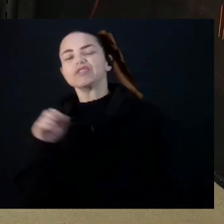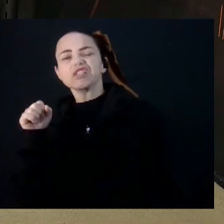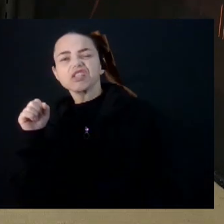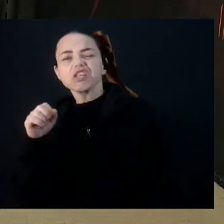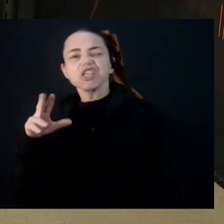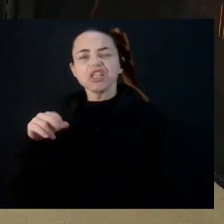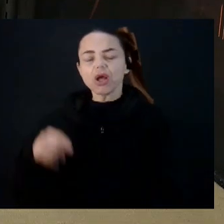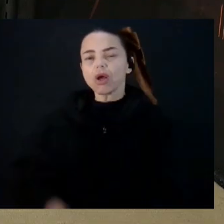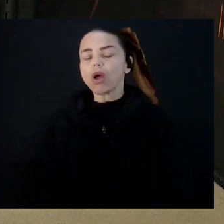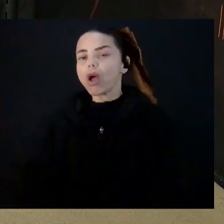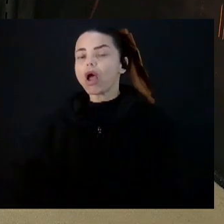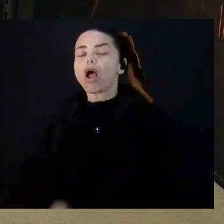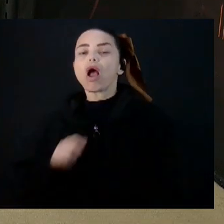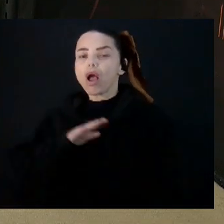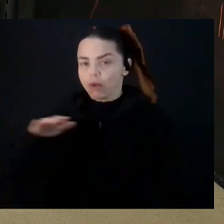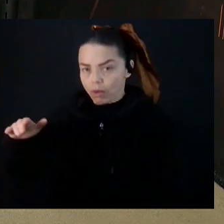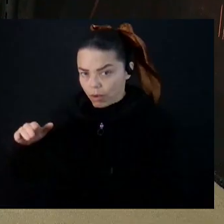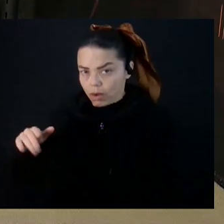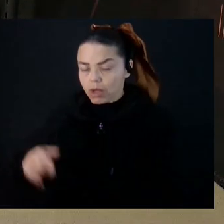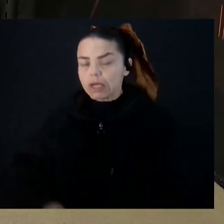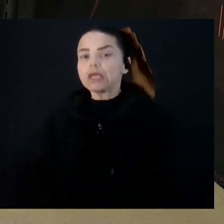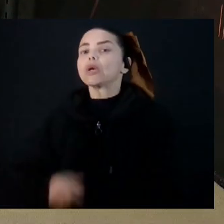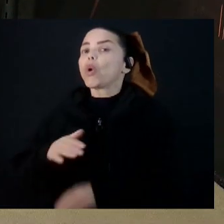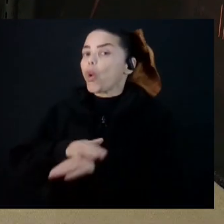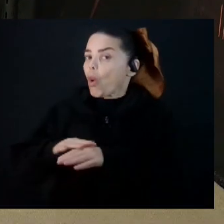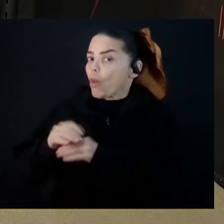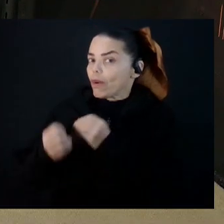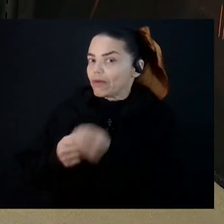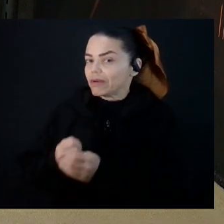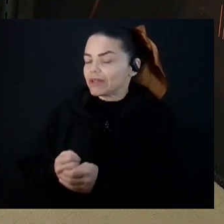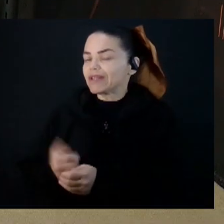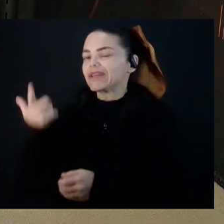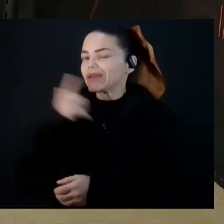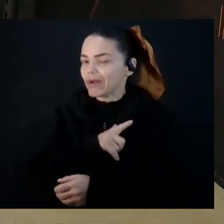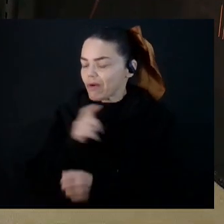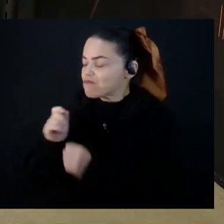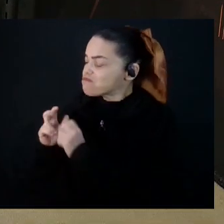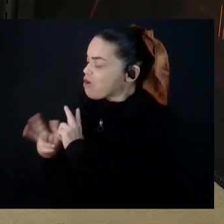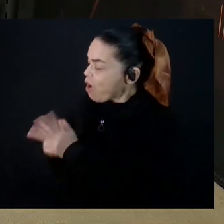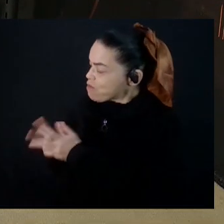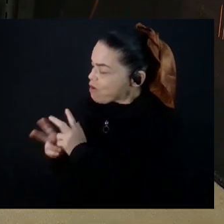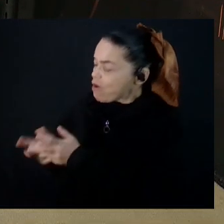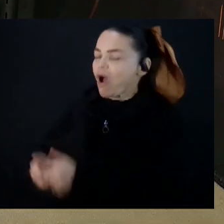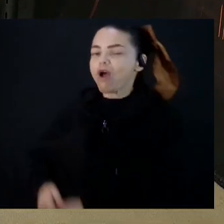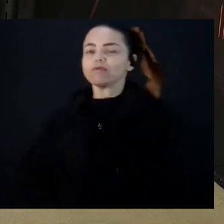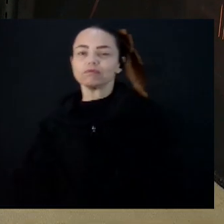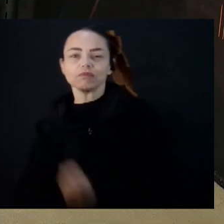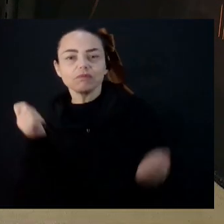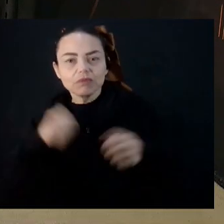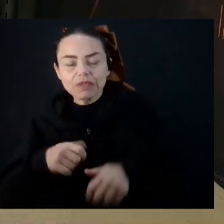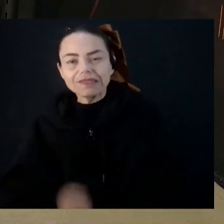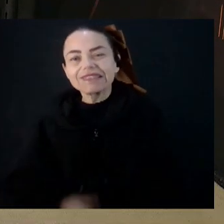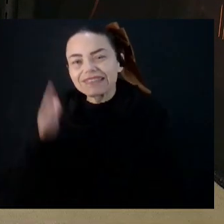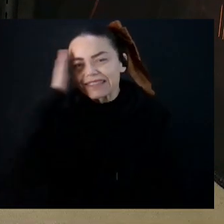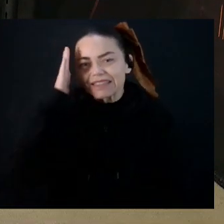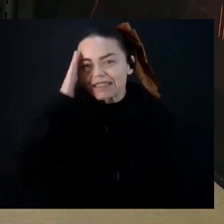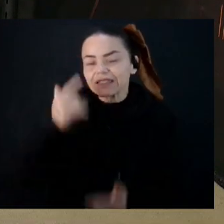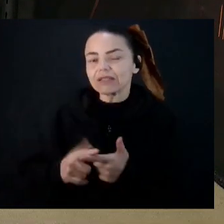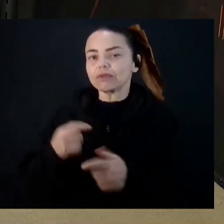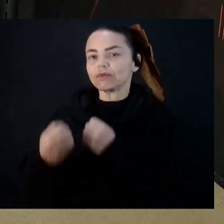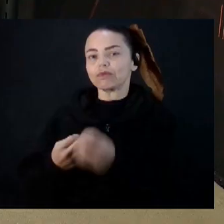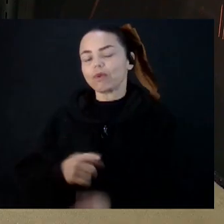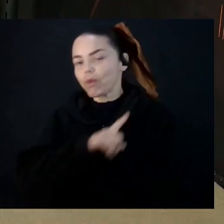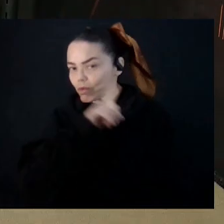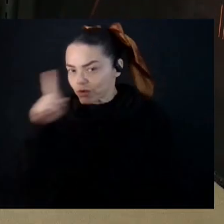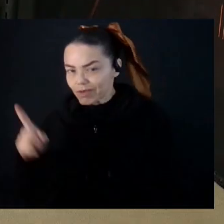que, dependendo da abordagem, a gente consiga um diálogo onde a gente possa entender como é que foi o dia dela.